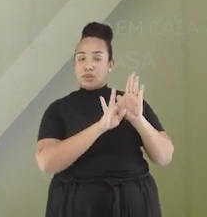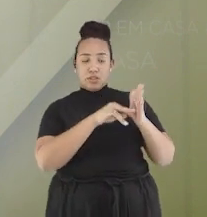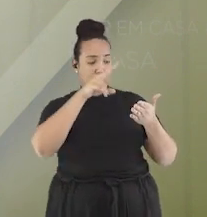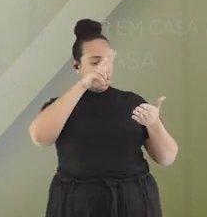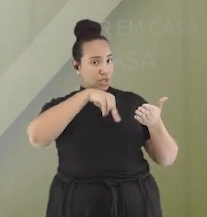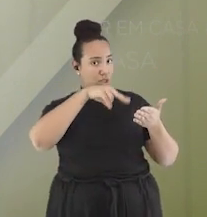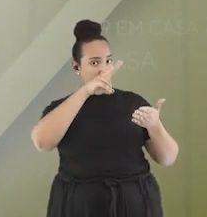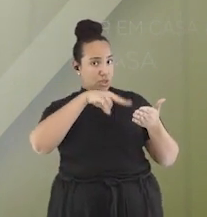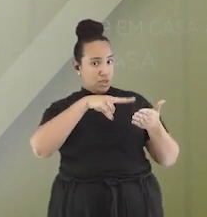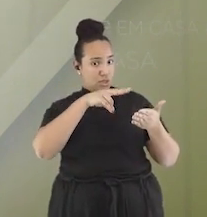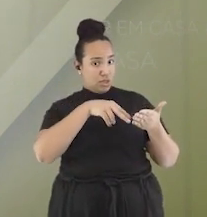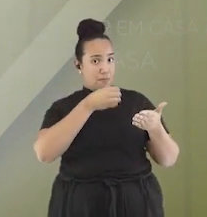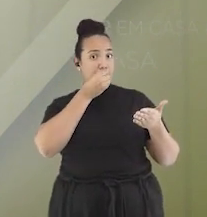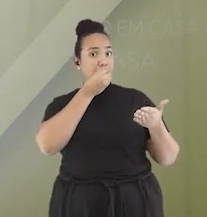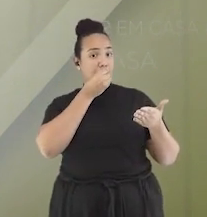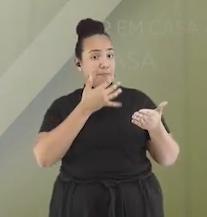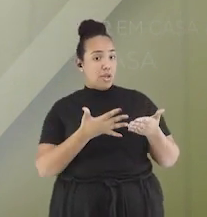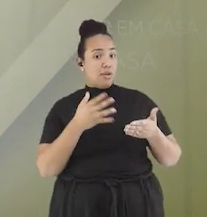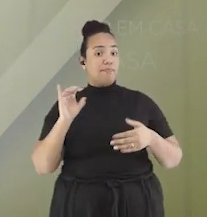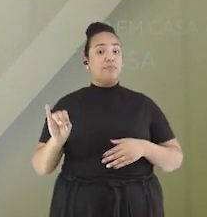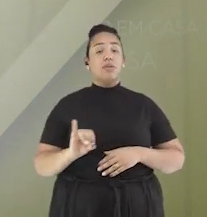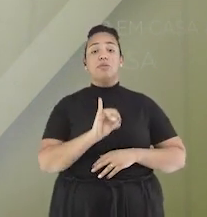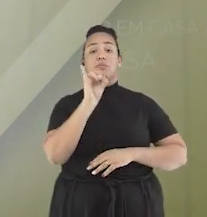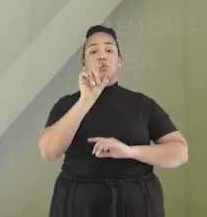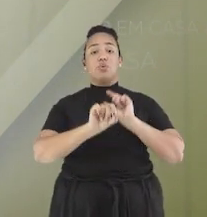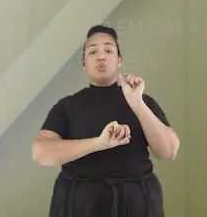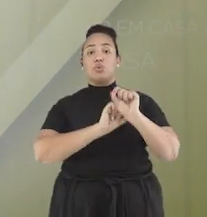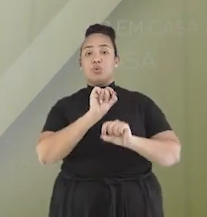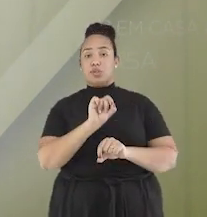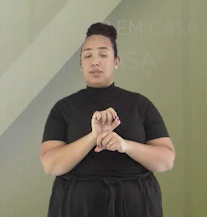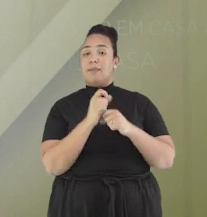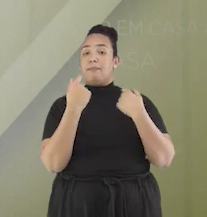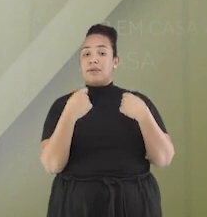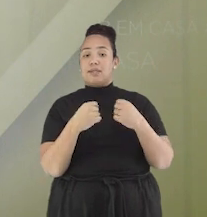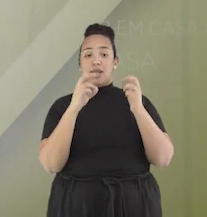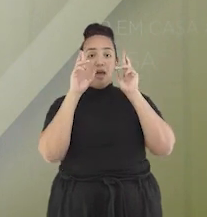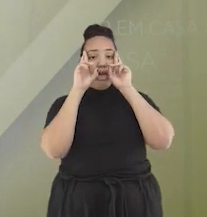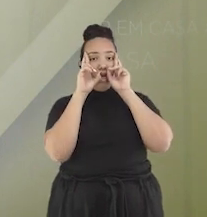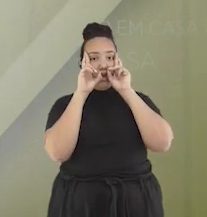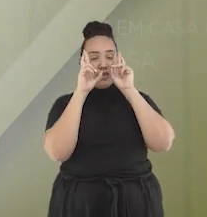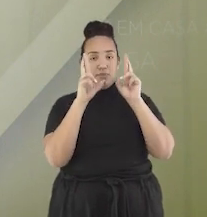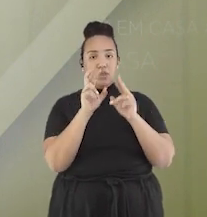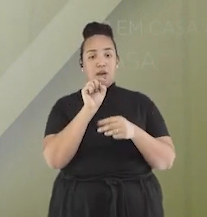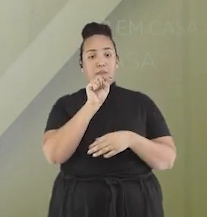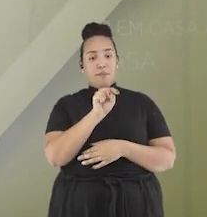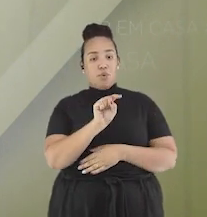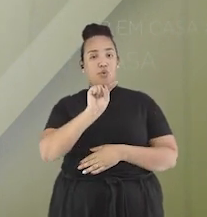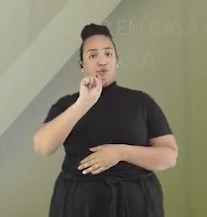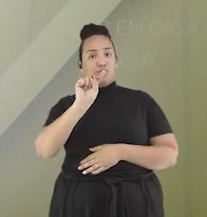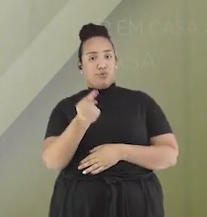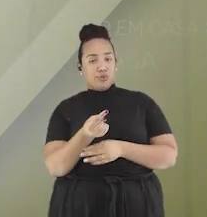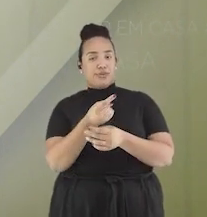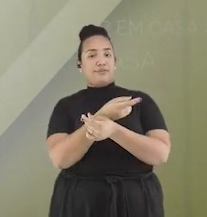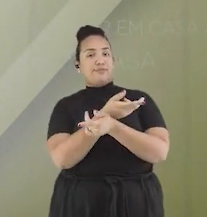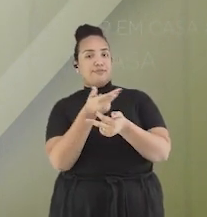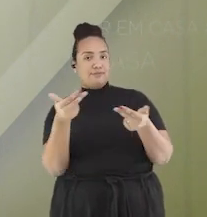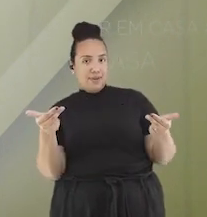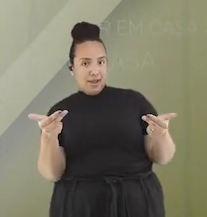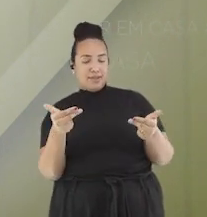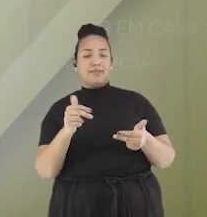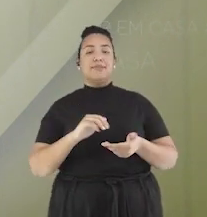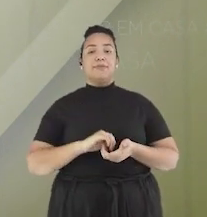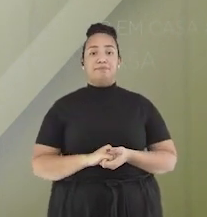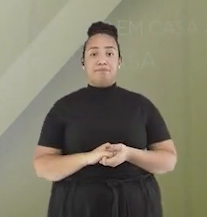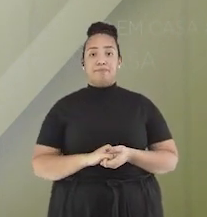leitura de texto em voz alta, é importante, primeiro aqui, respeitar o ritmo. Como assim,